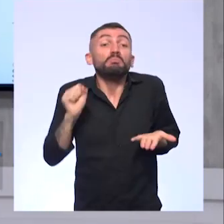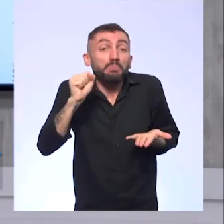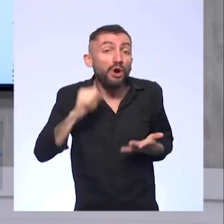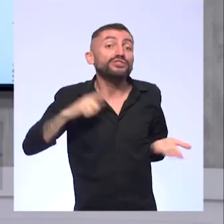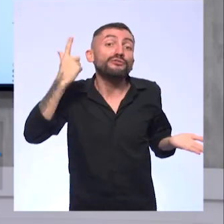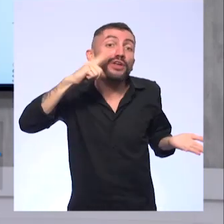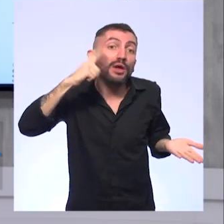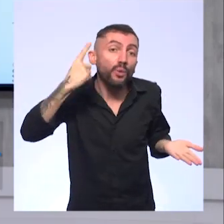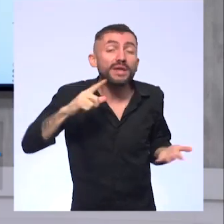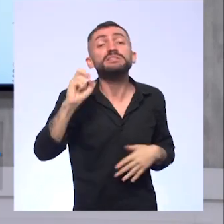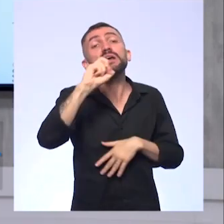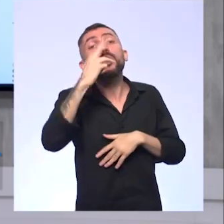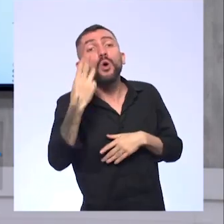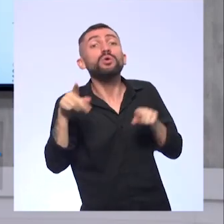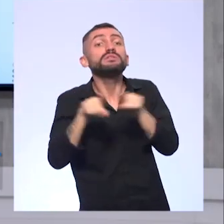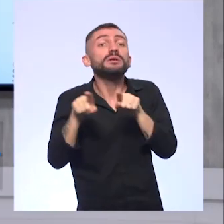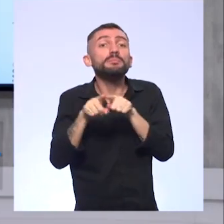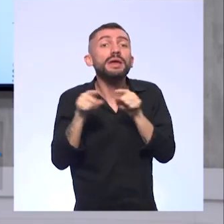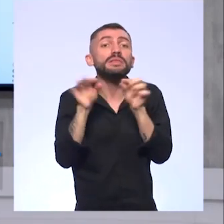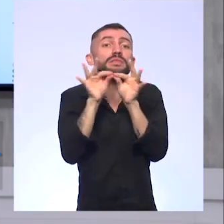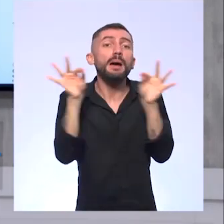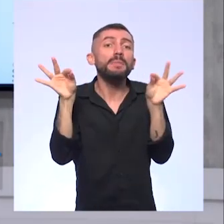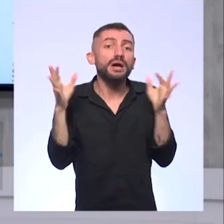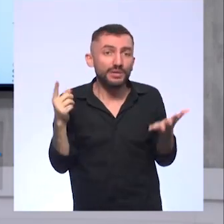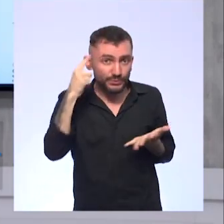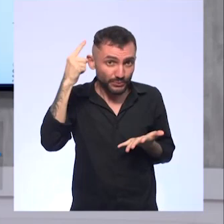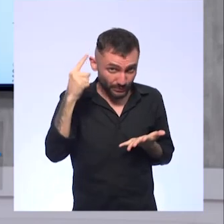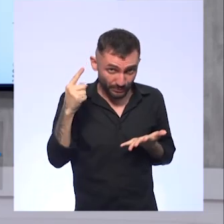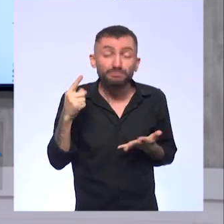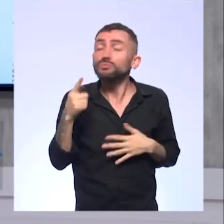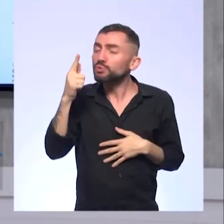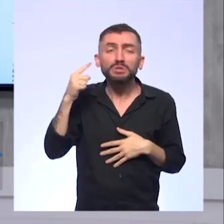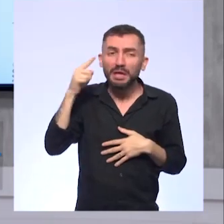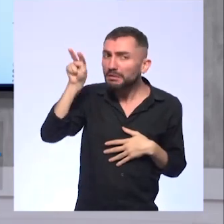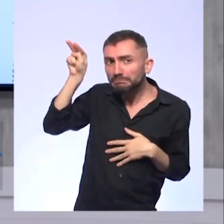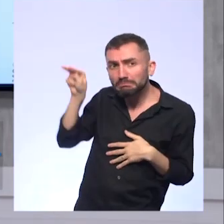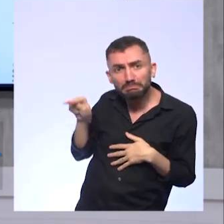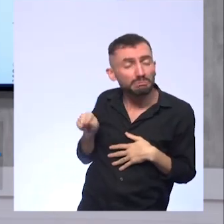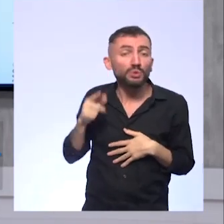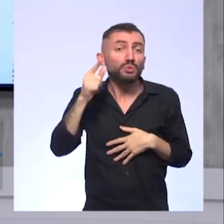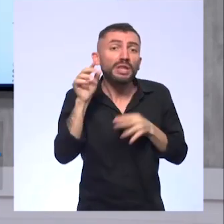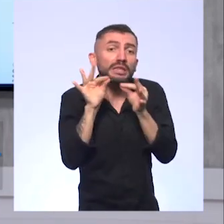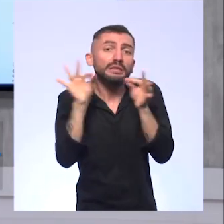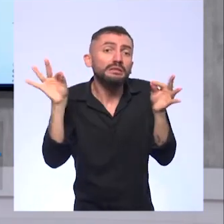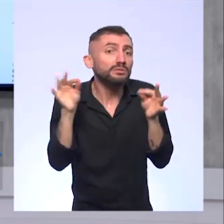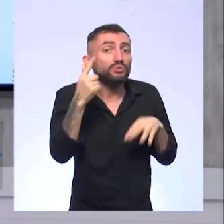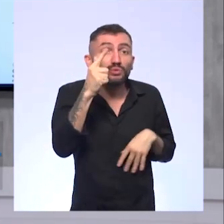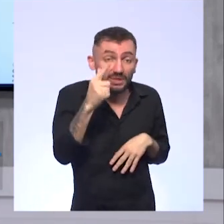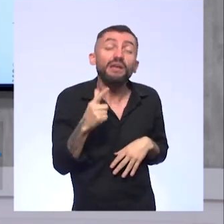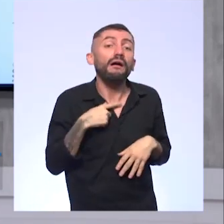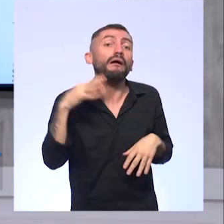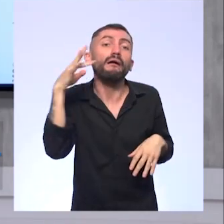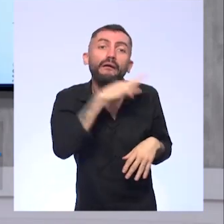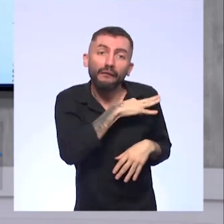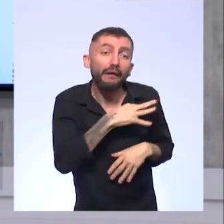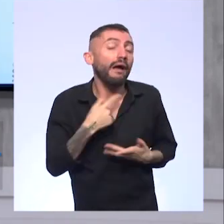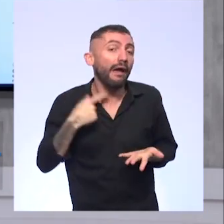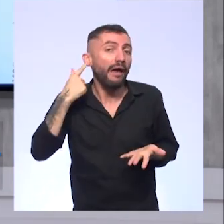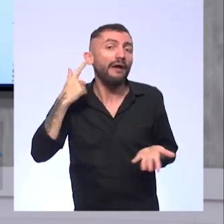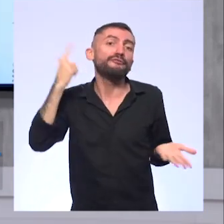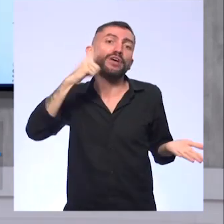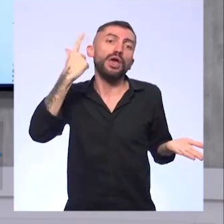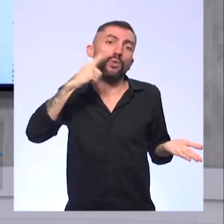pensar no seu cumprimento de onda se a gente olha aqui não existe a resposta comprimento de onda EA frequência tá bom